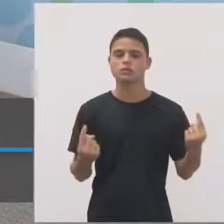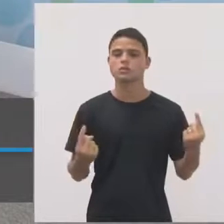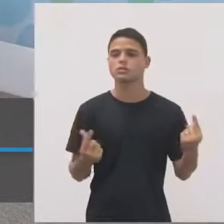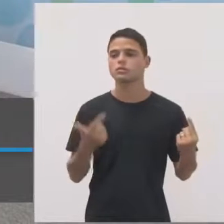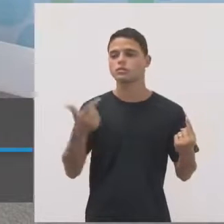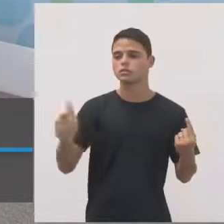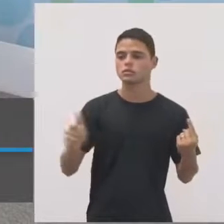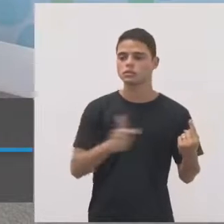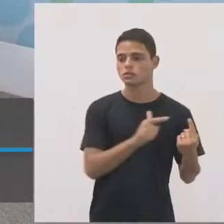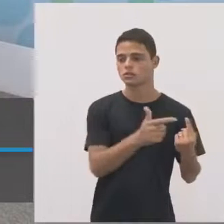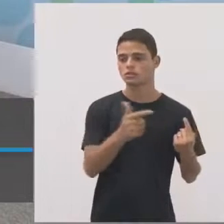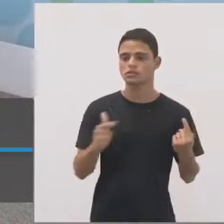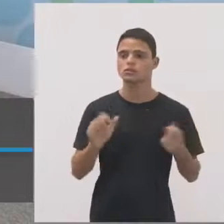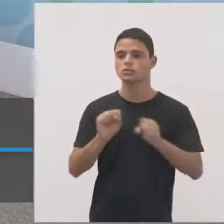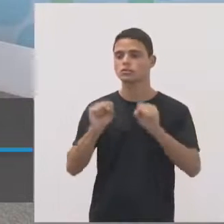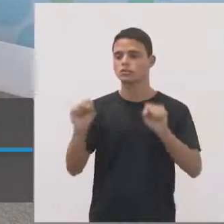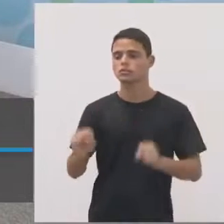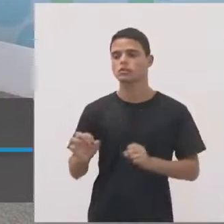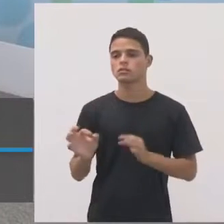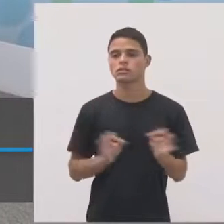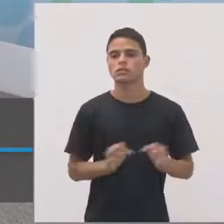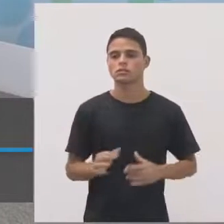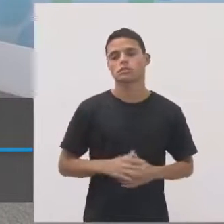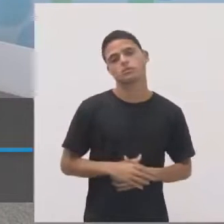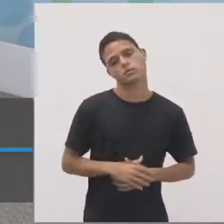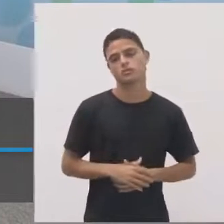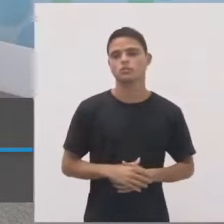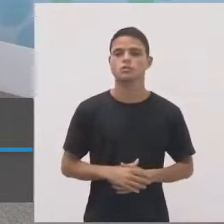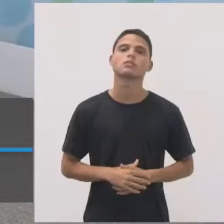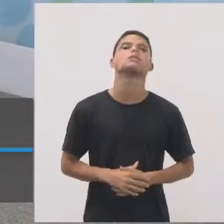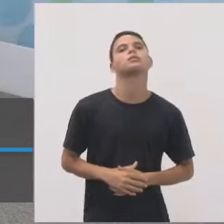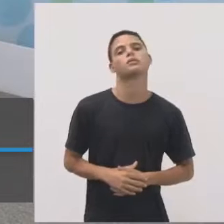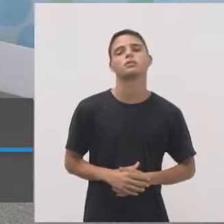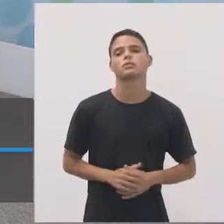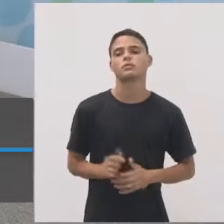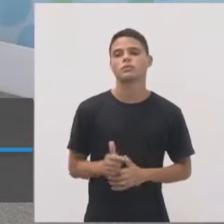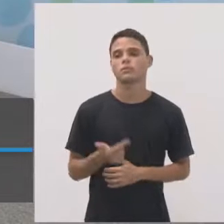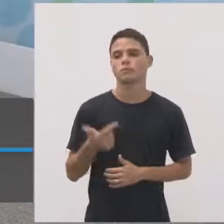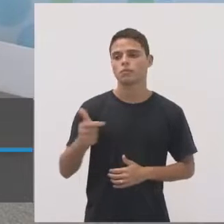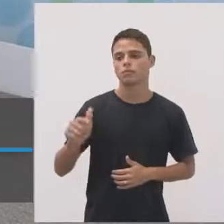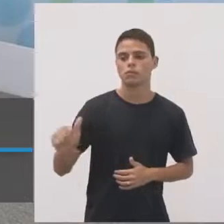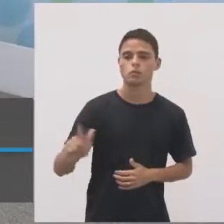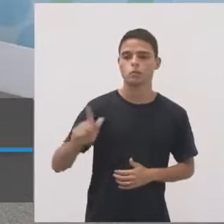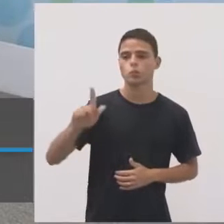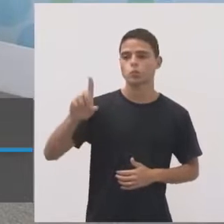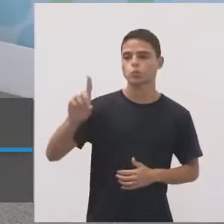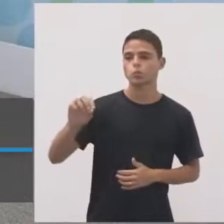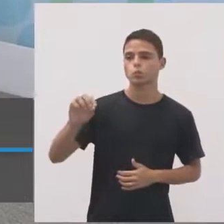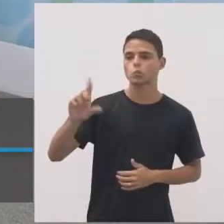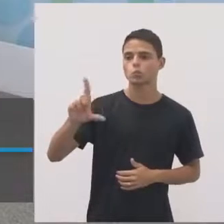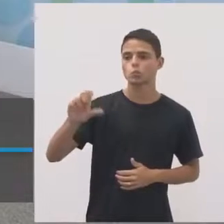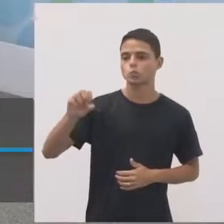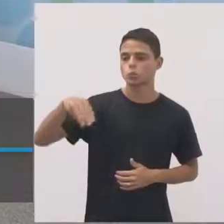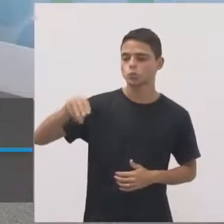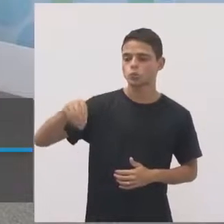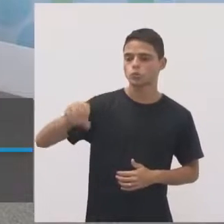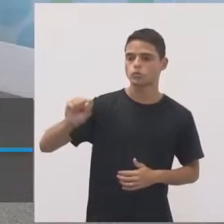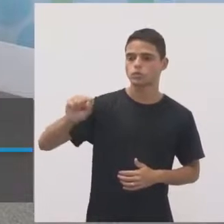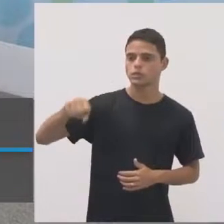outros sistemas operacionais, tá? Agora, o outro sistema operacional da Google, que é o